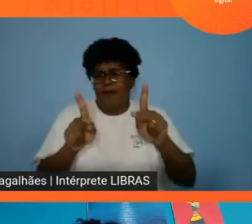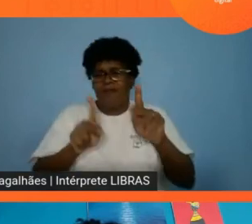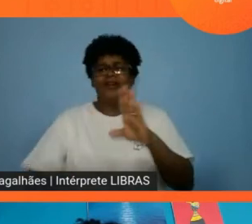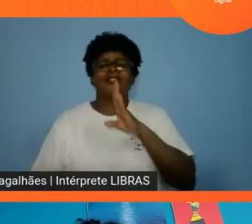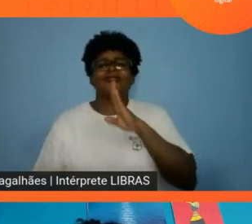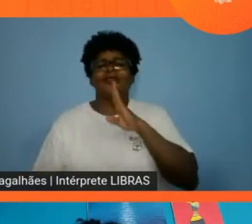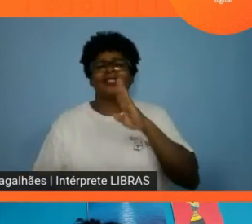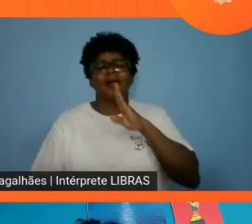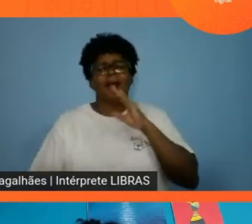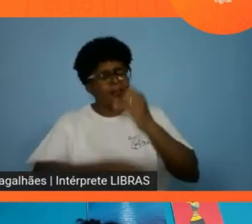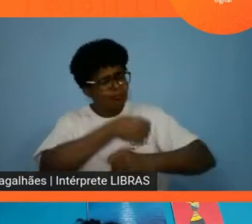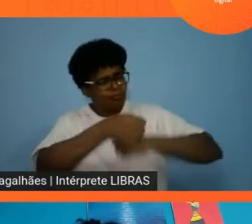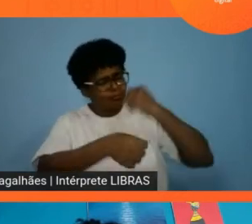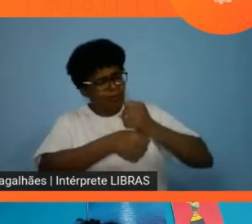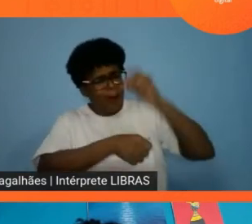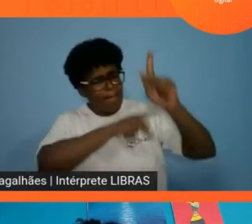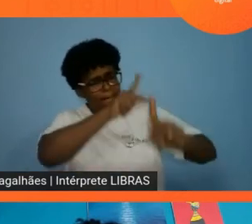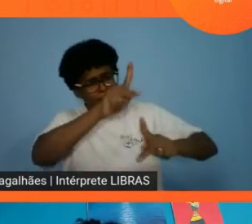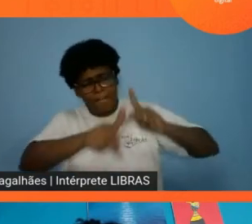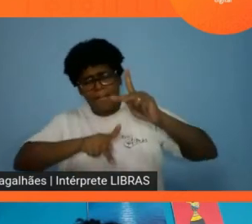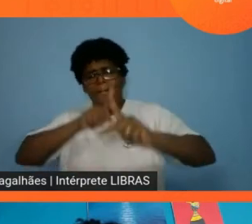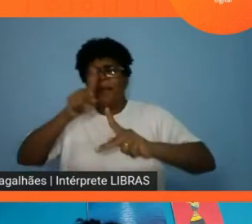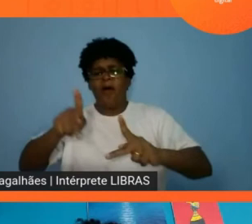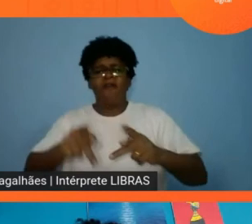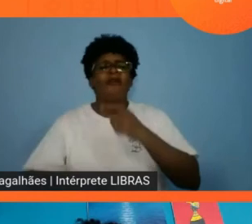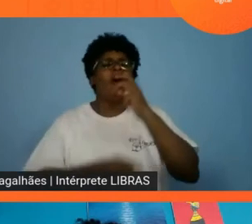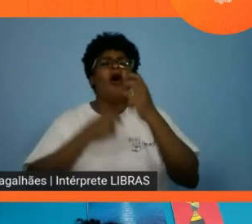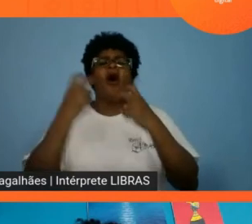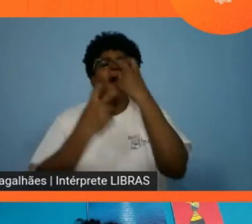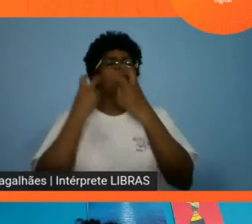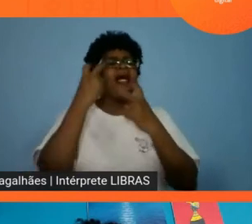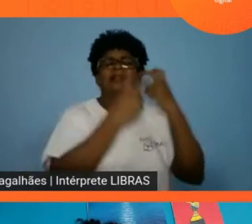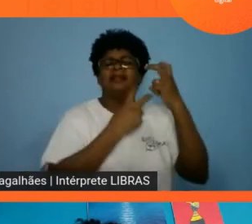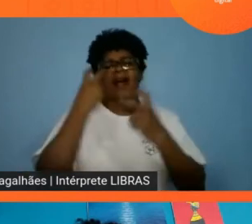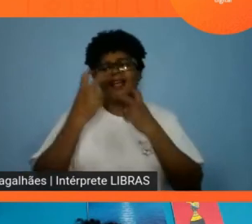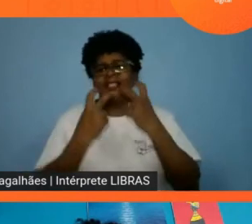milenar dos nossos povos, né? A oralidade, ela sempre foi